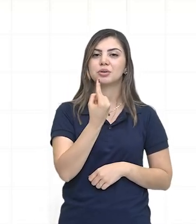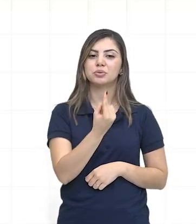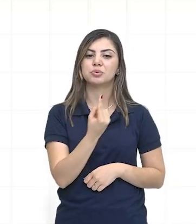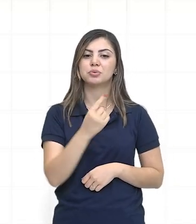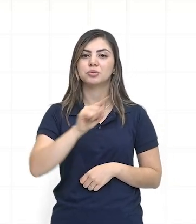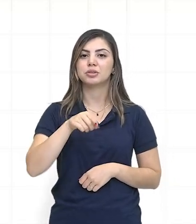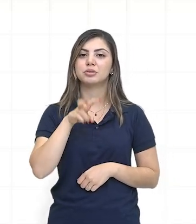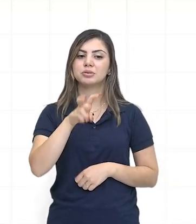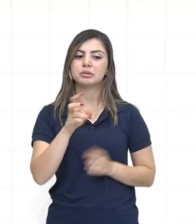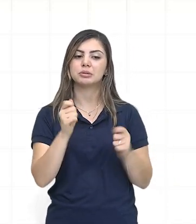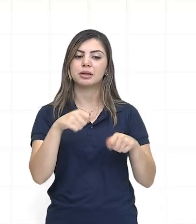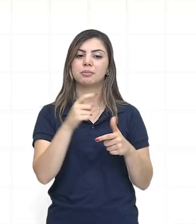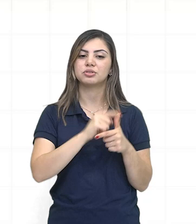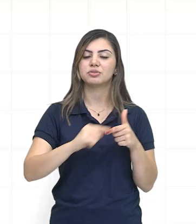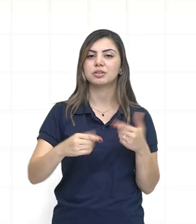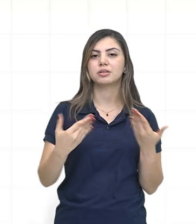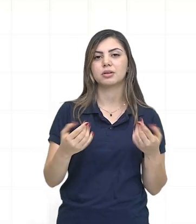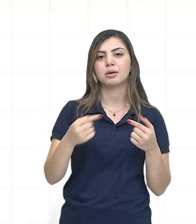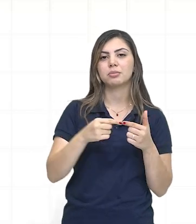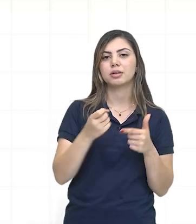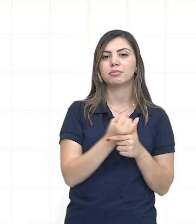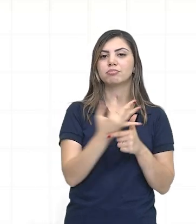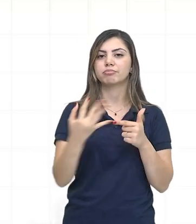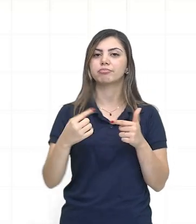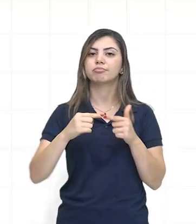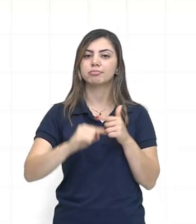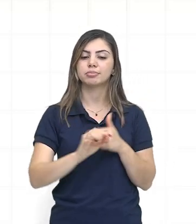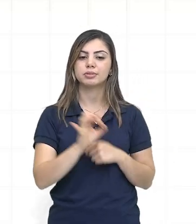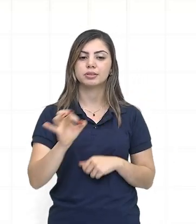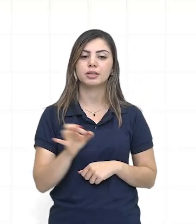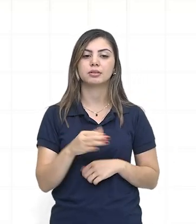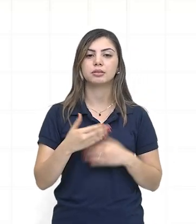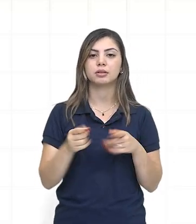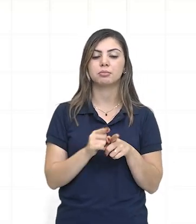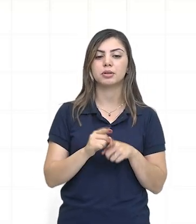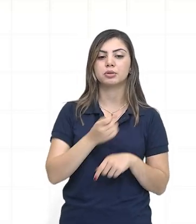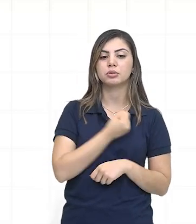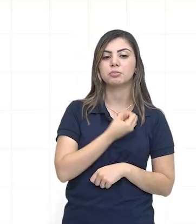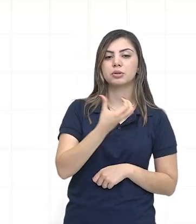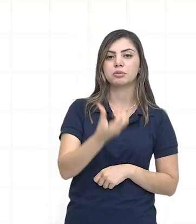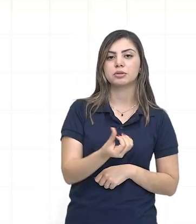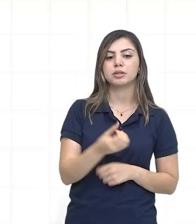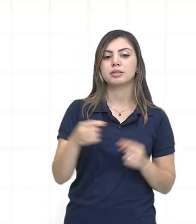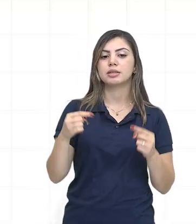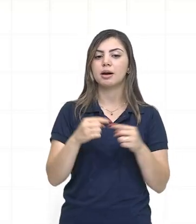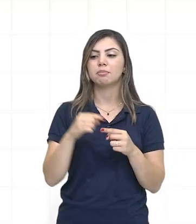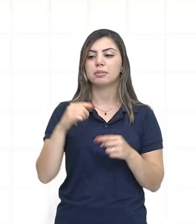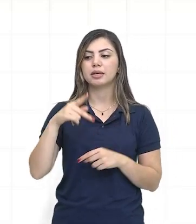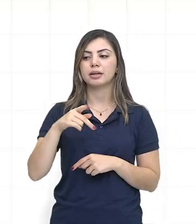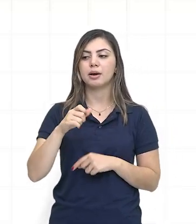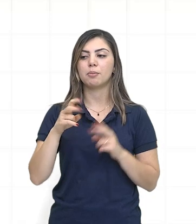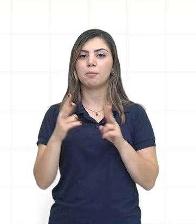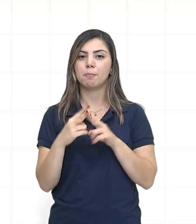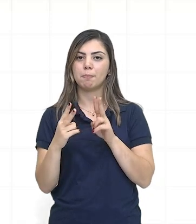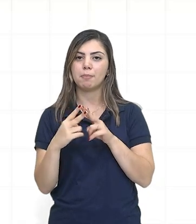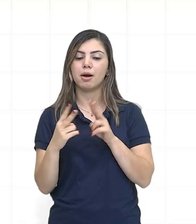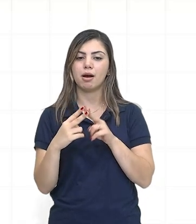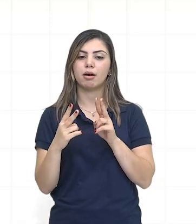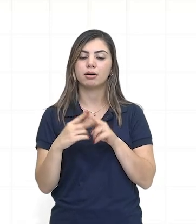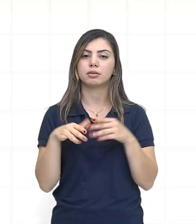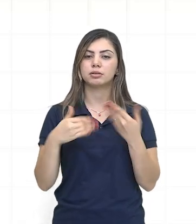como divisores, então ele é primo. O número 6 é par, então ele é